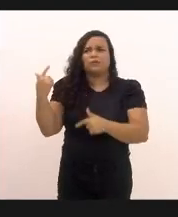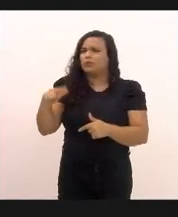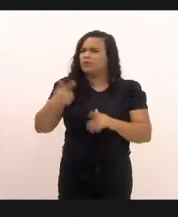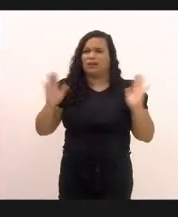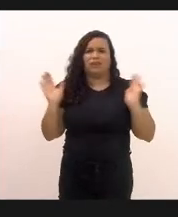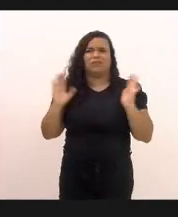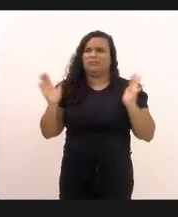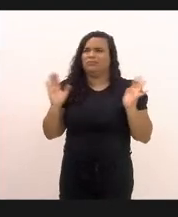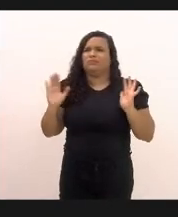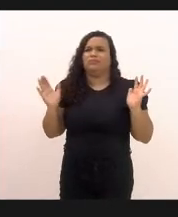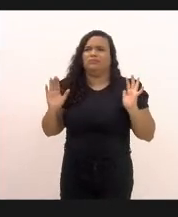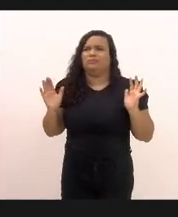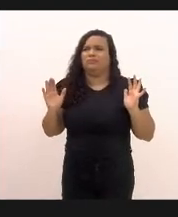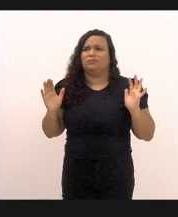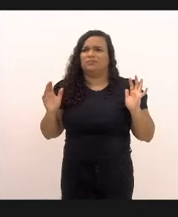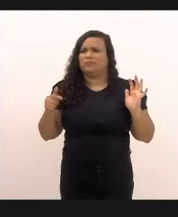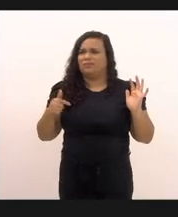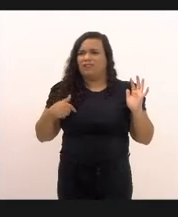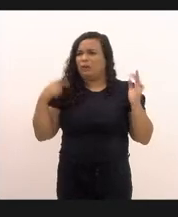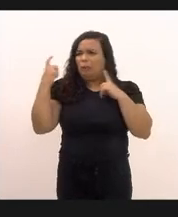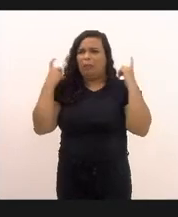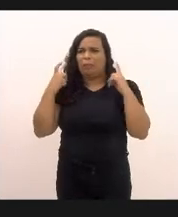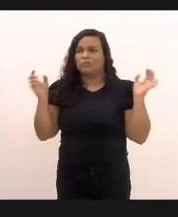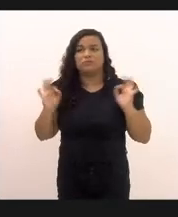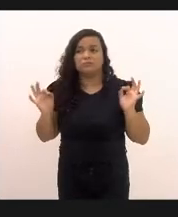isso. Não dou a mínima.